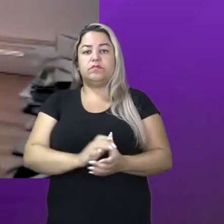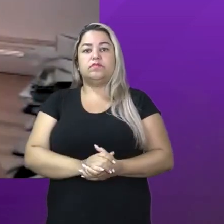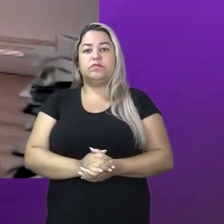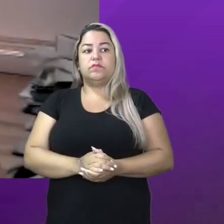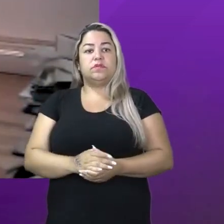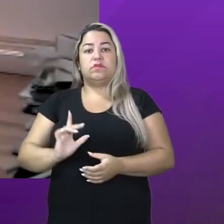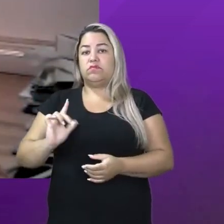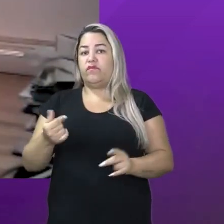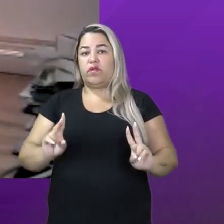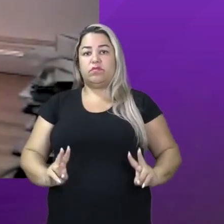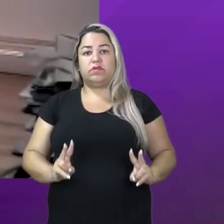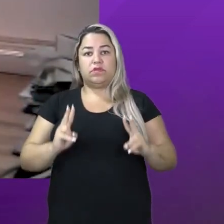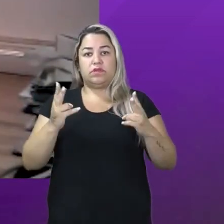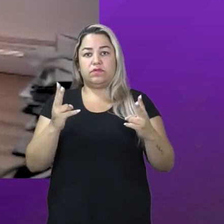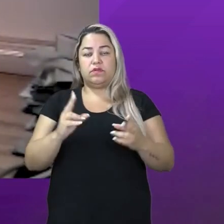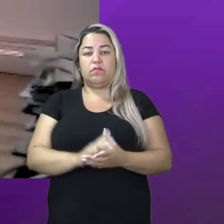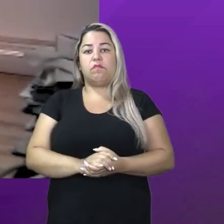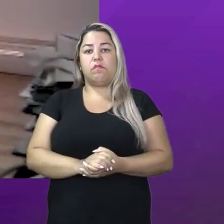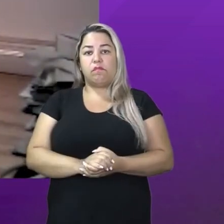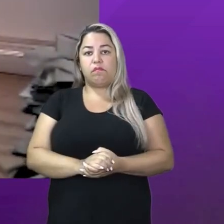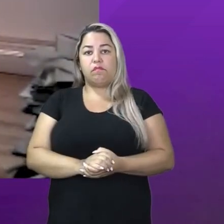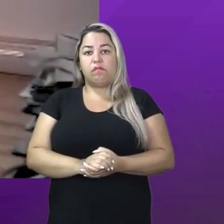menos valorizados, setores